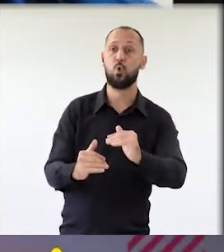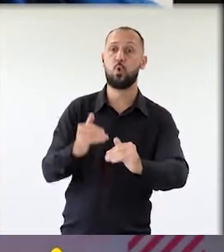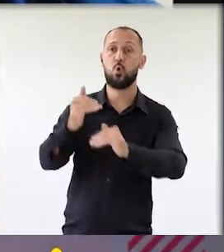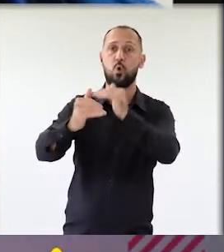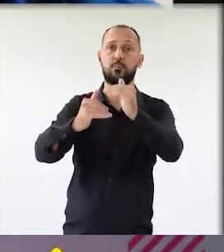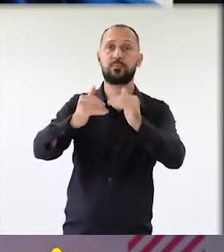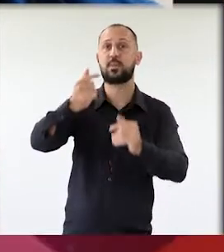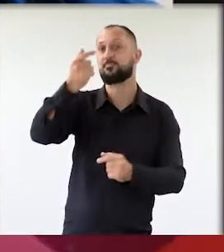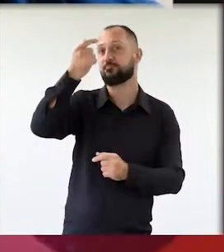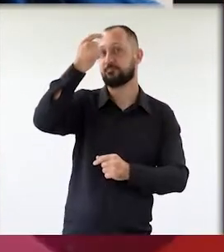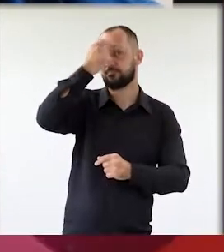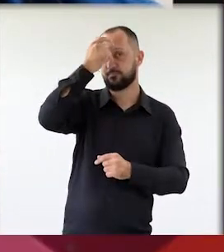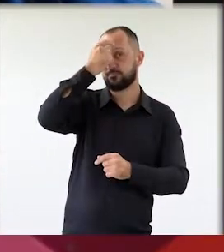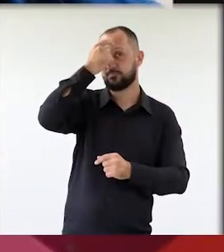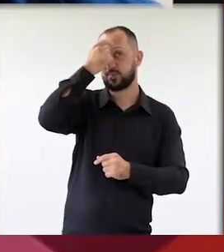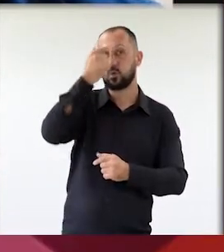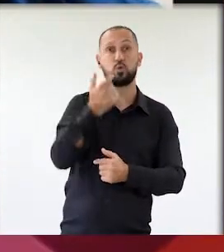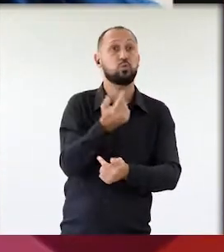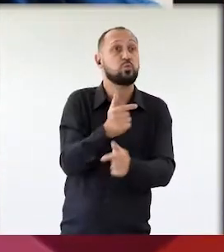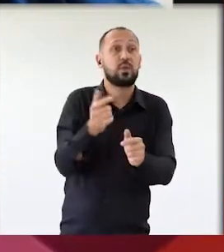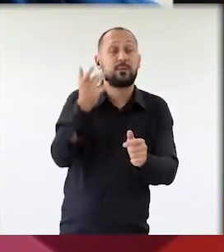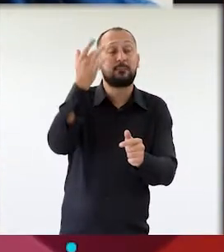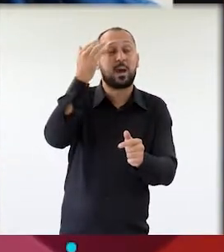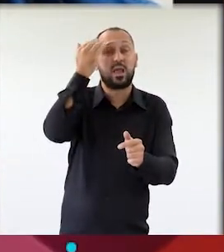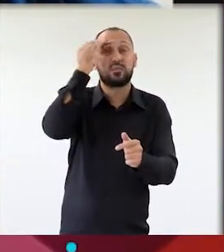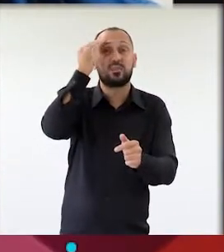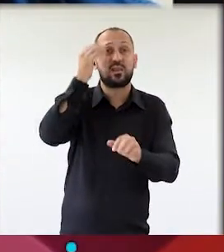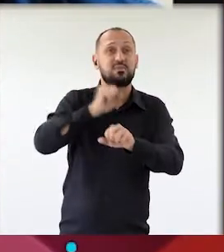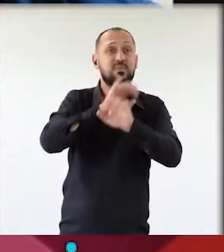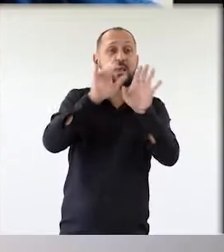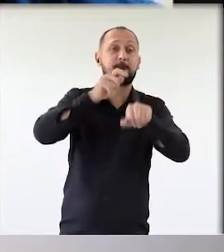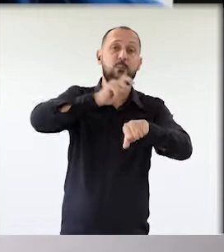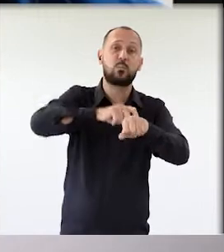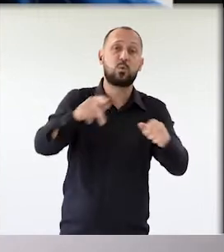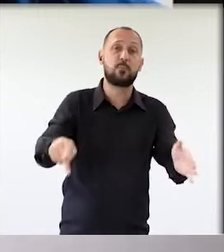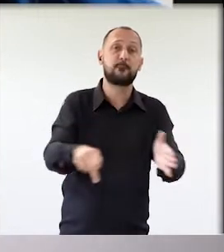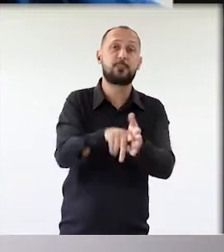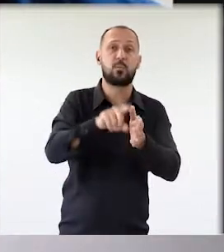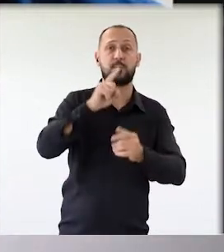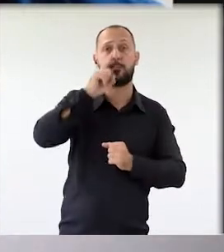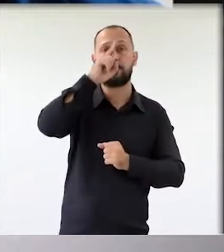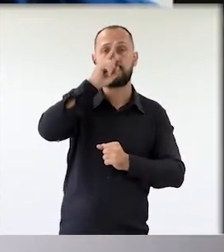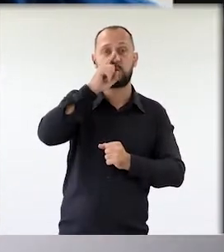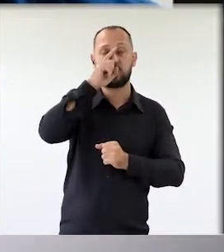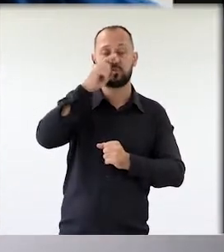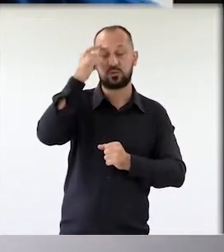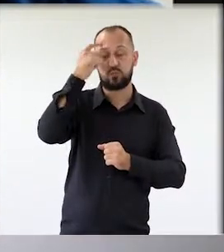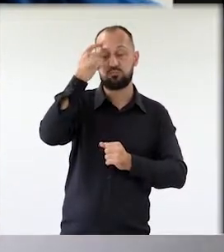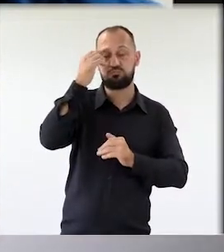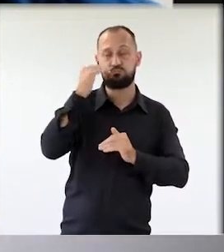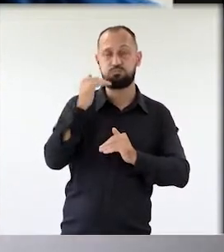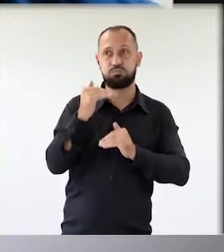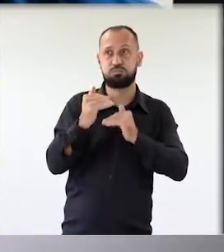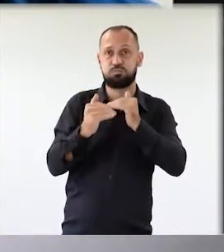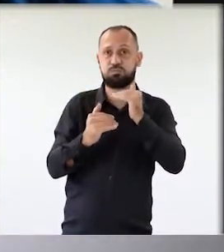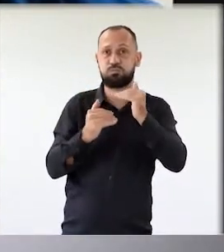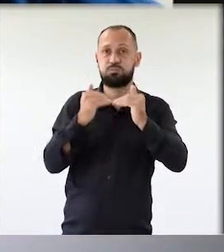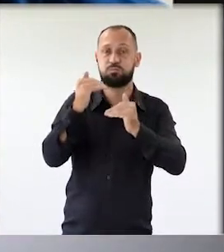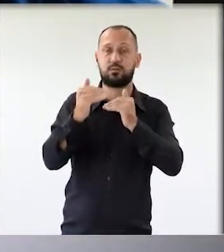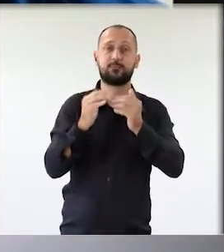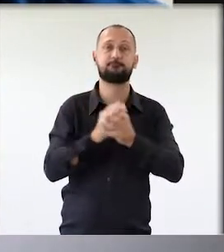desenvolvimento, eles ainda não têm maturidade para lidar com essas situações de perigo, eles ainda estão em